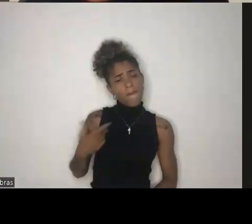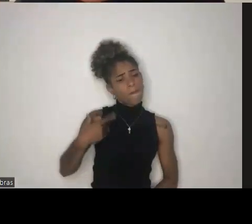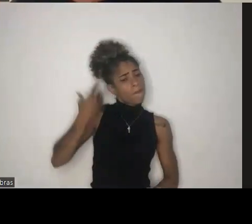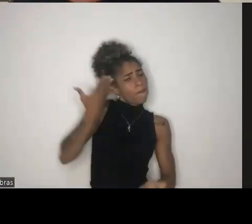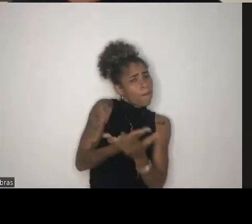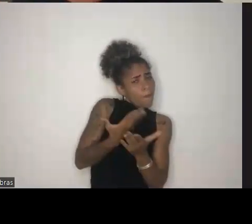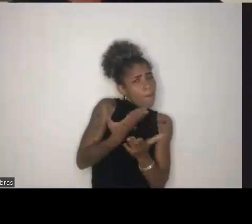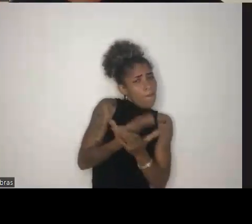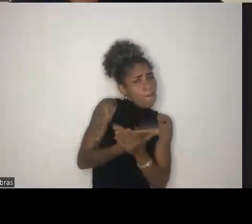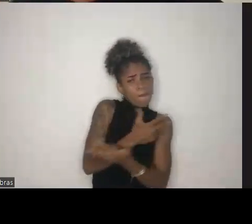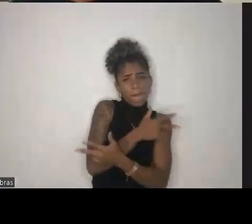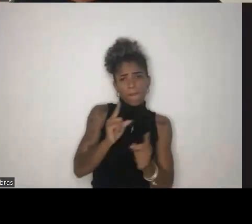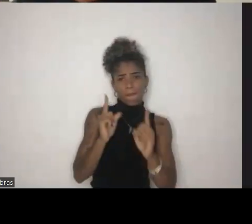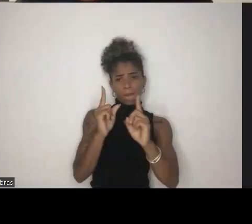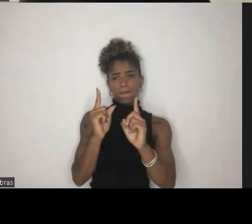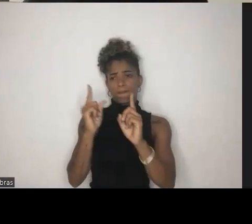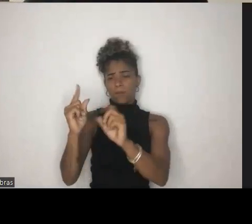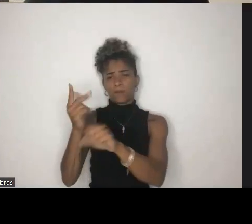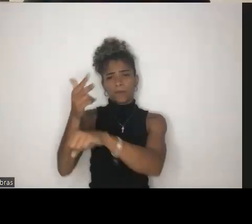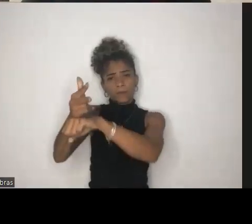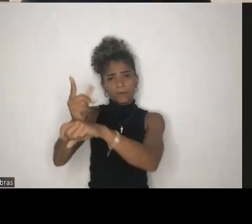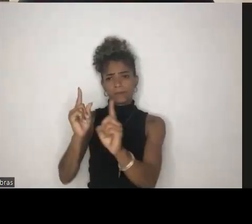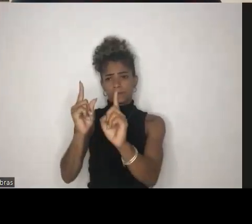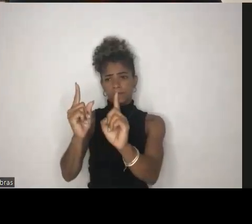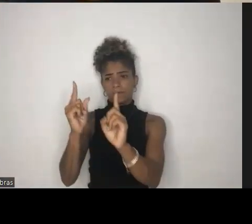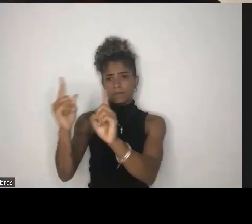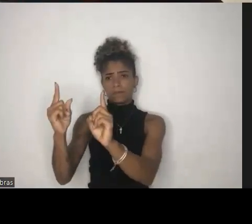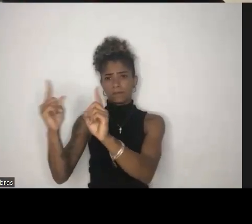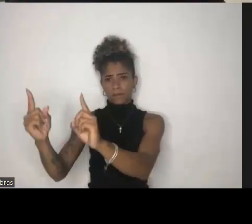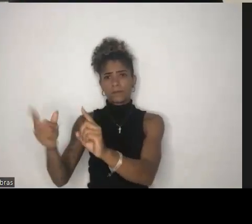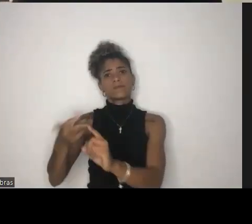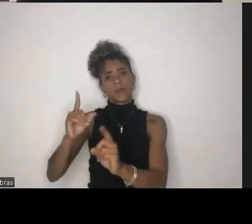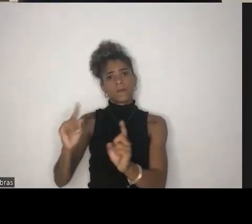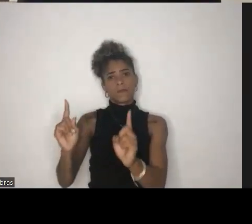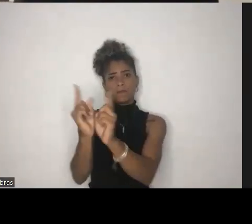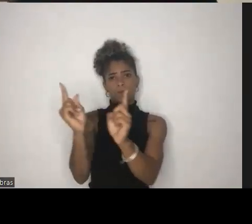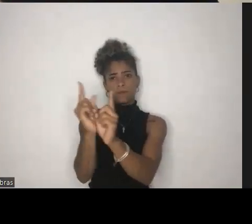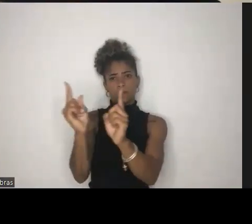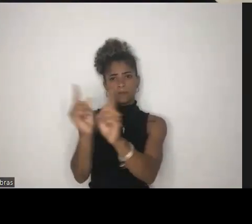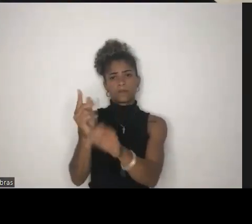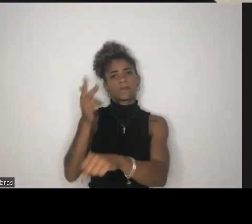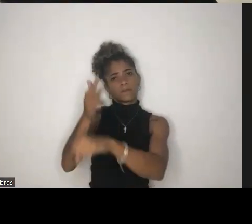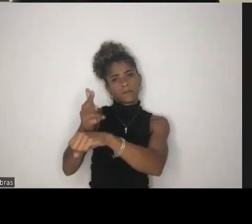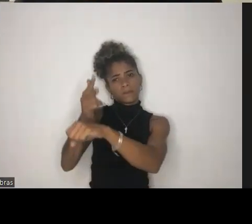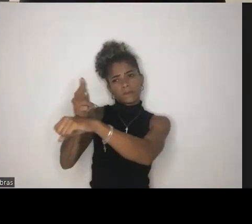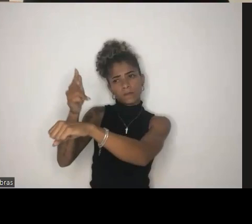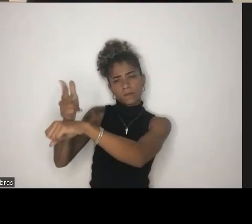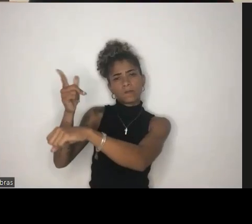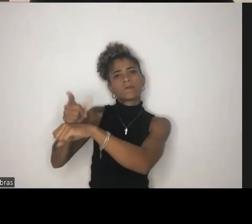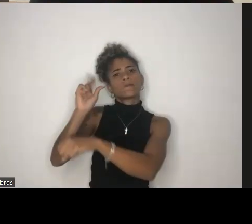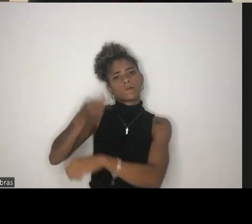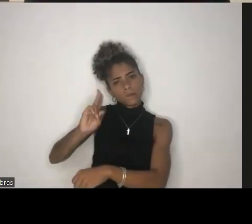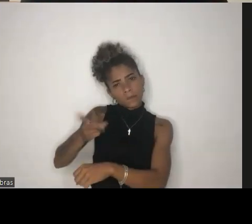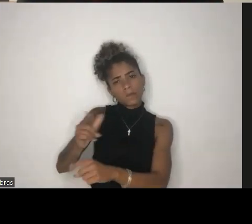a fazer vários curtas né a gente sempre começa com curtas metragens e trabalhando essa cenografia sempre